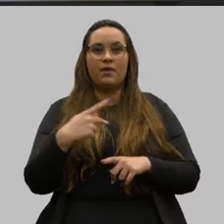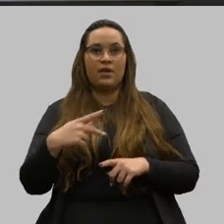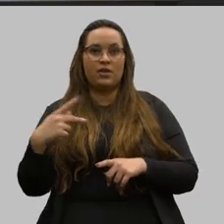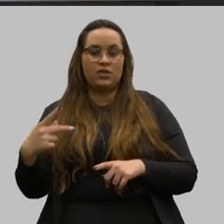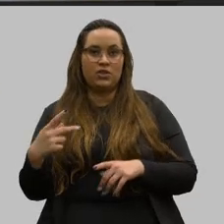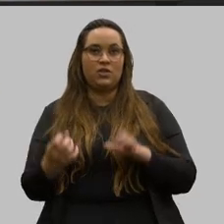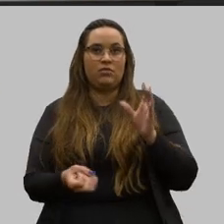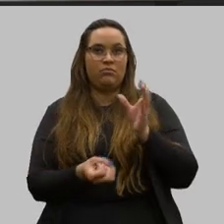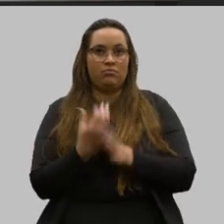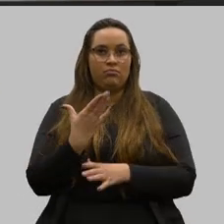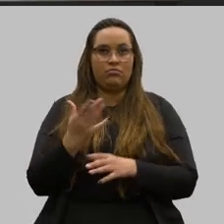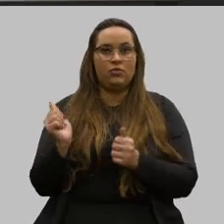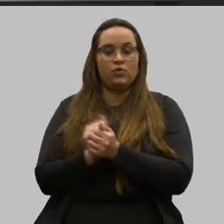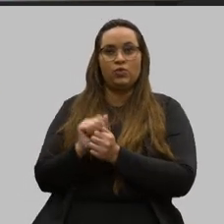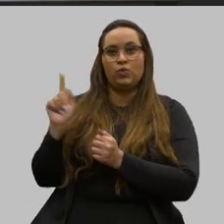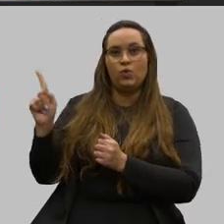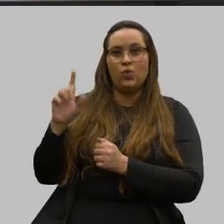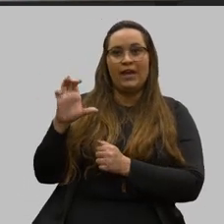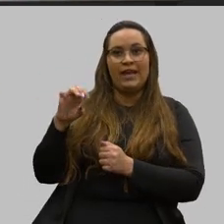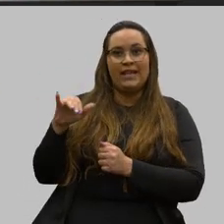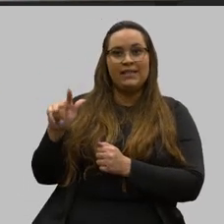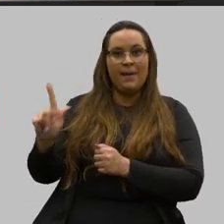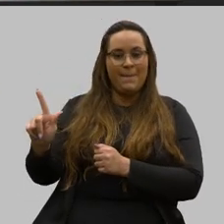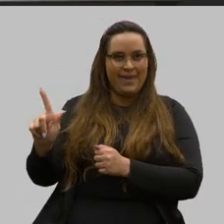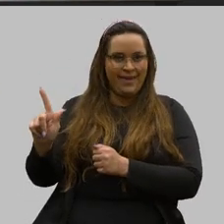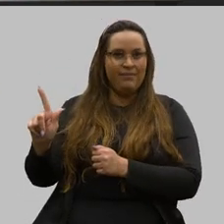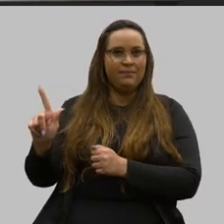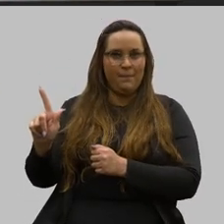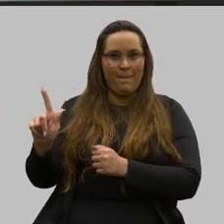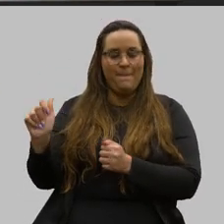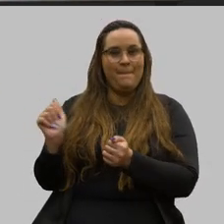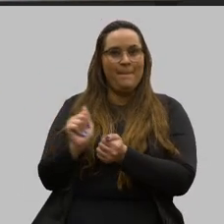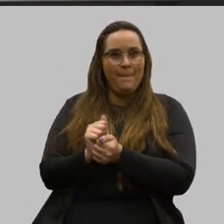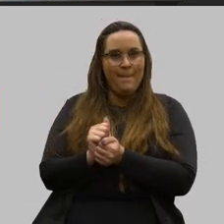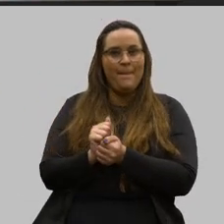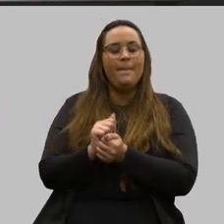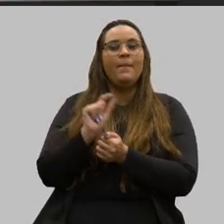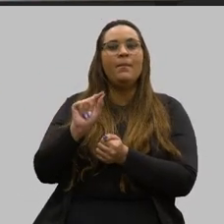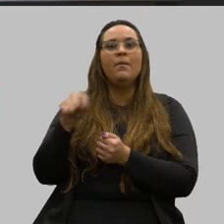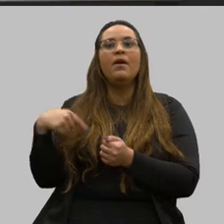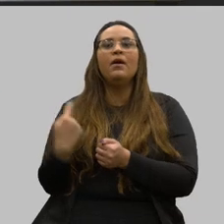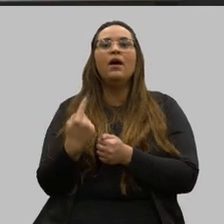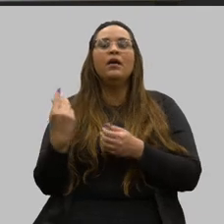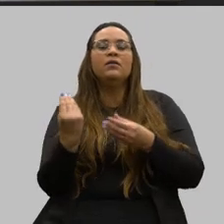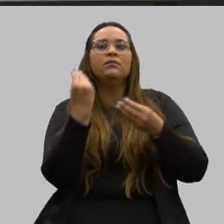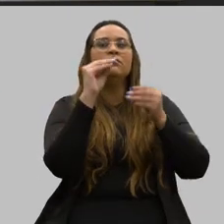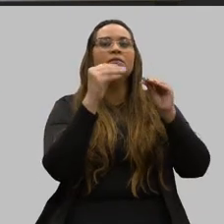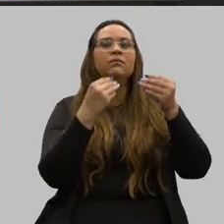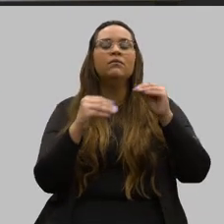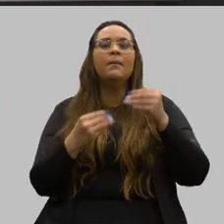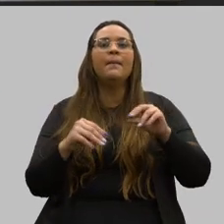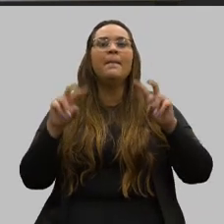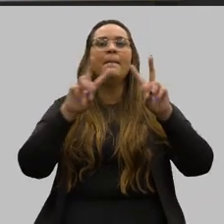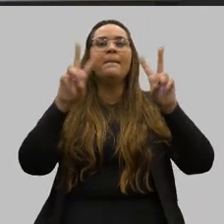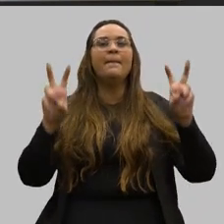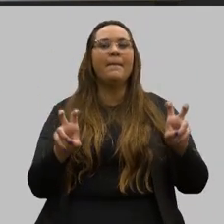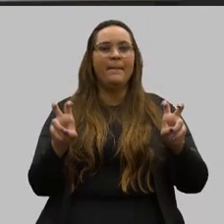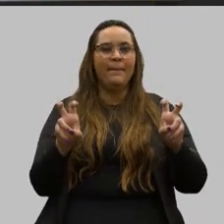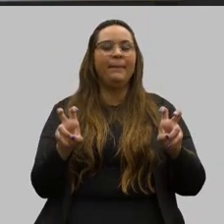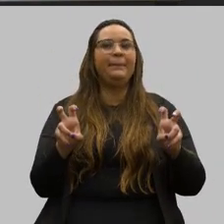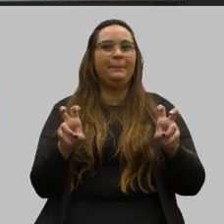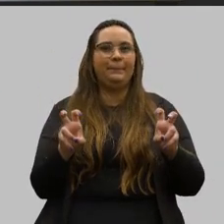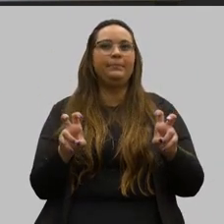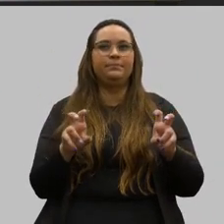foi desenvolvido pela cig mas eh nos permite hoje inserir eh temáticas dentro desse aplicativo que são